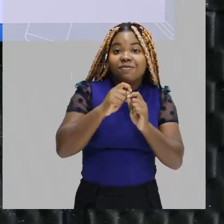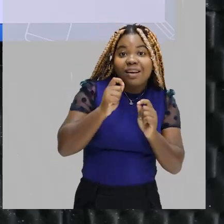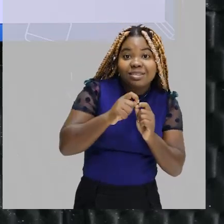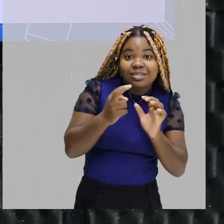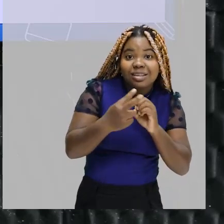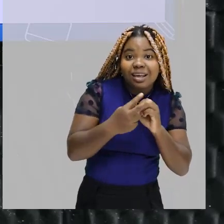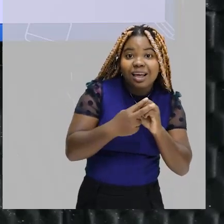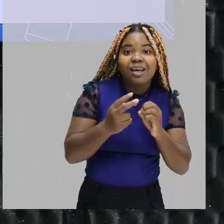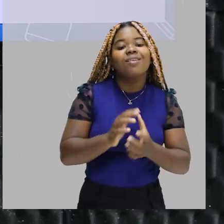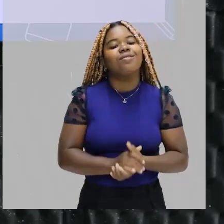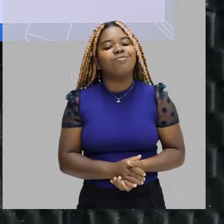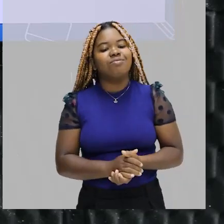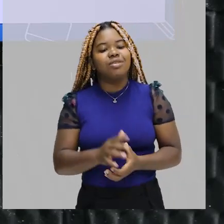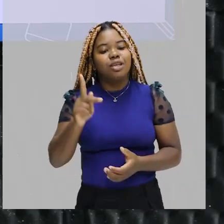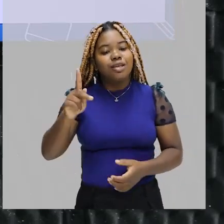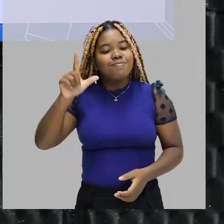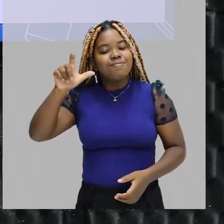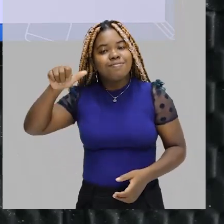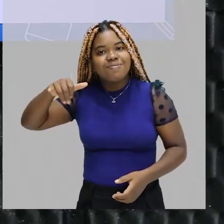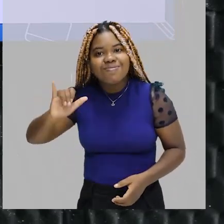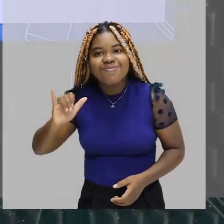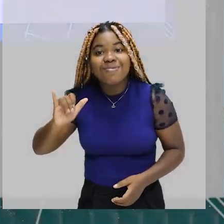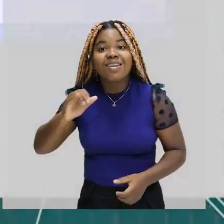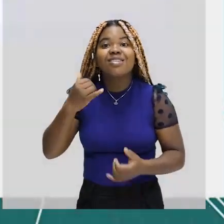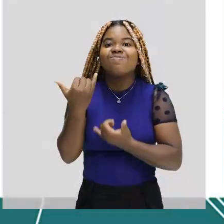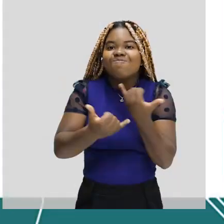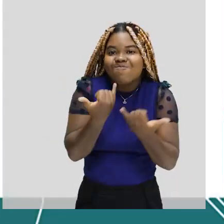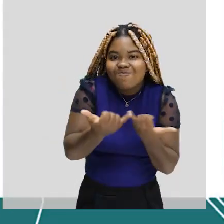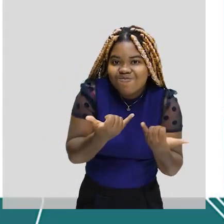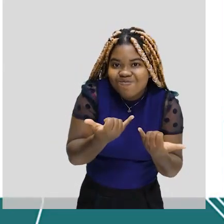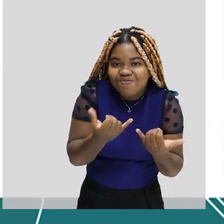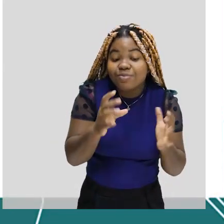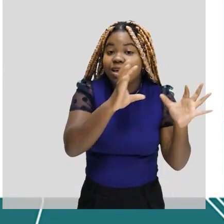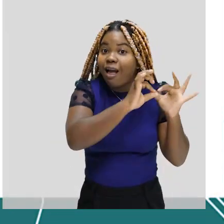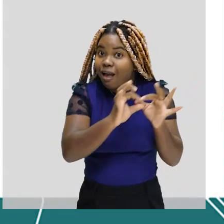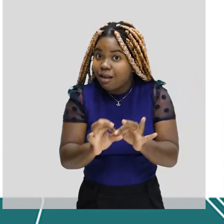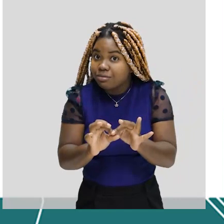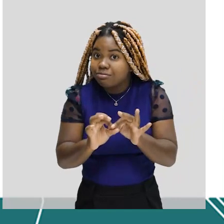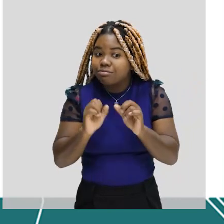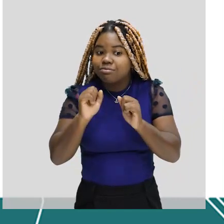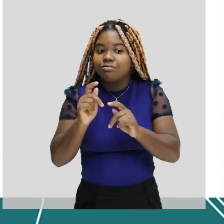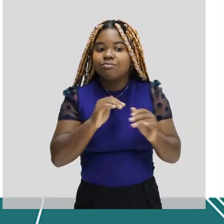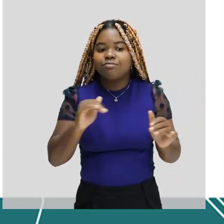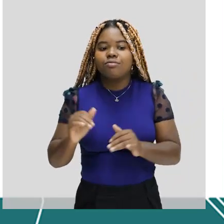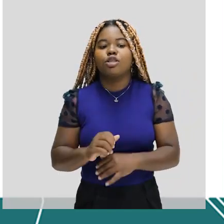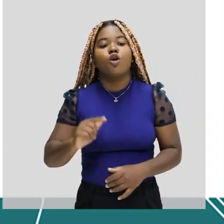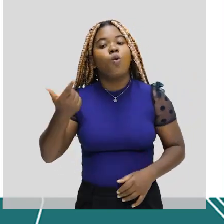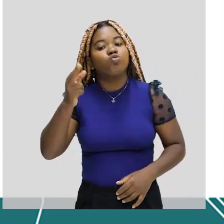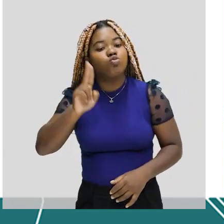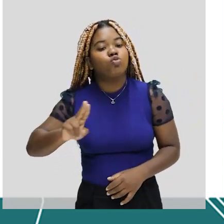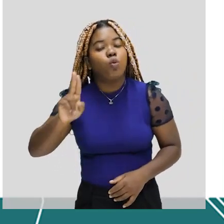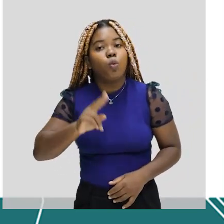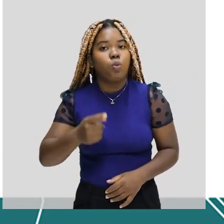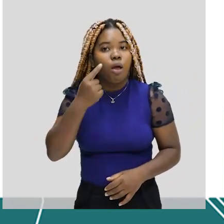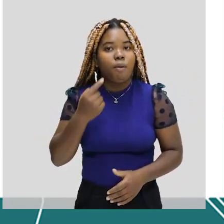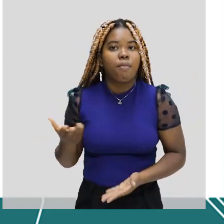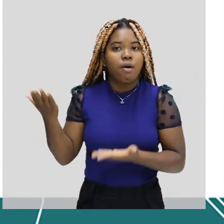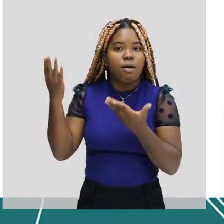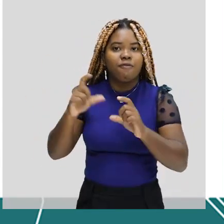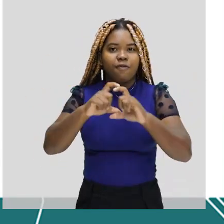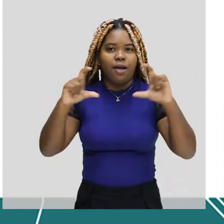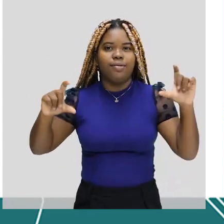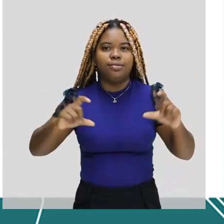o verbo jogar nesse contexto. Tá? Outro uso, to present general truths, facts